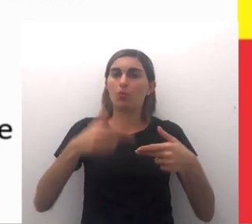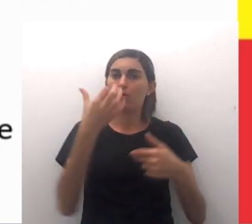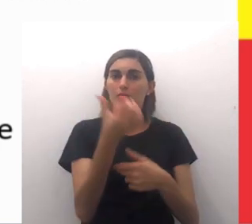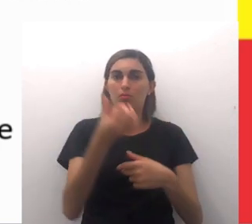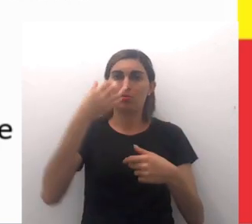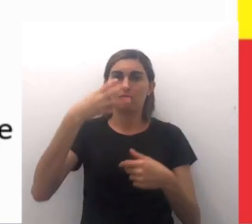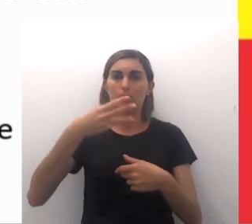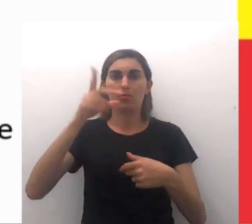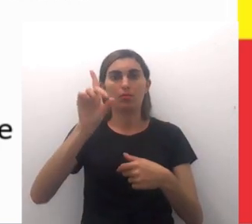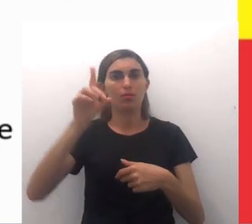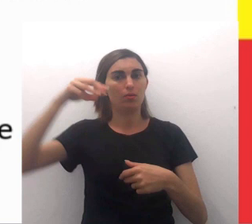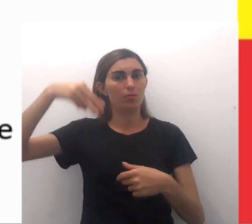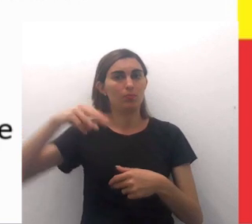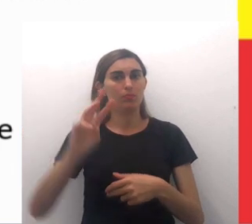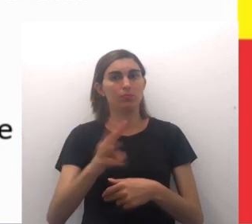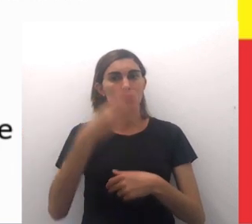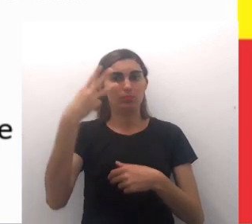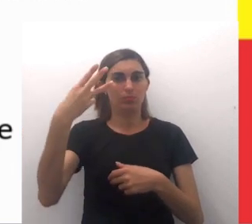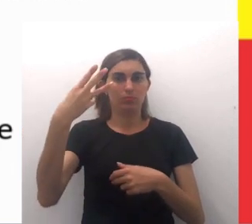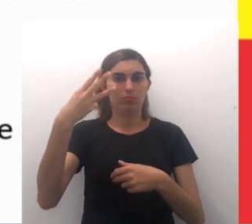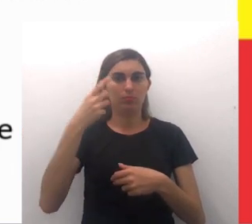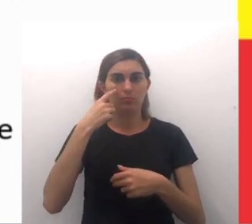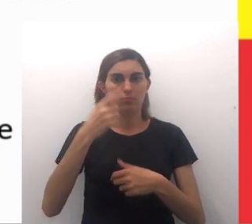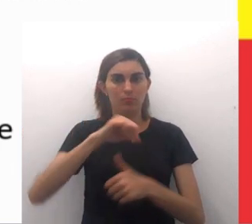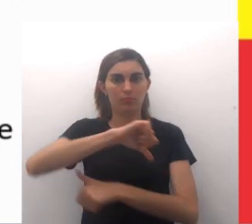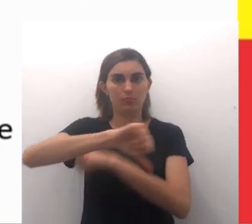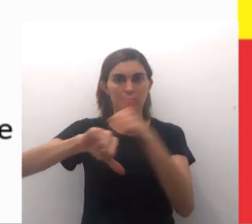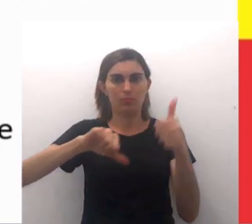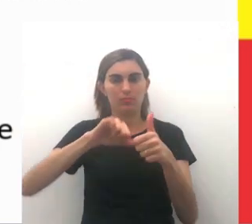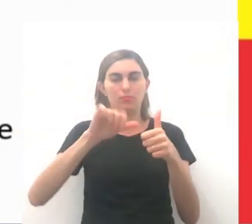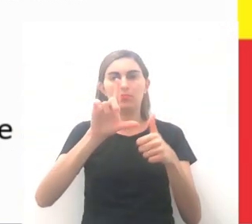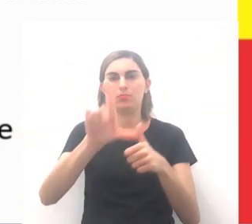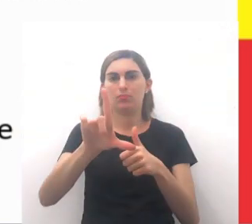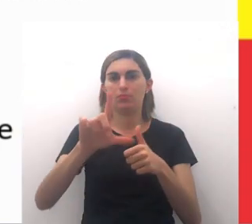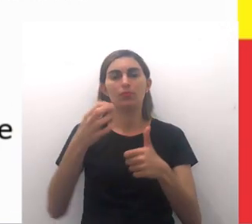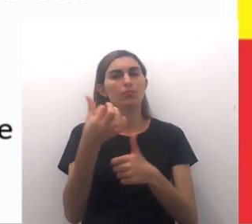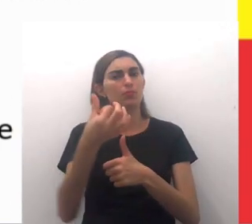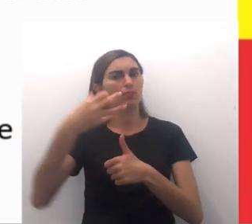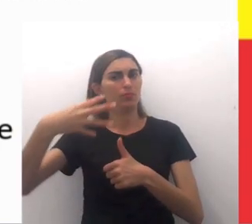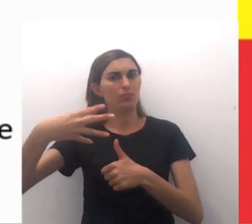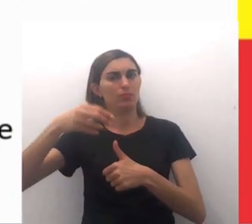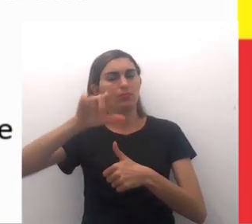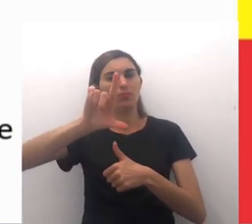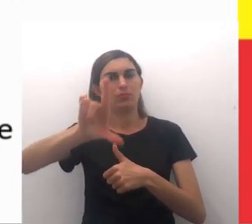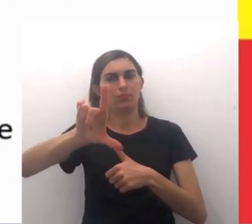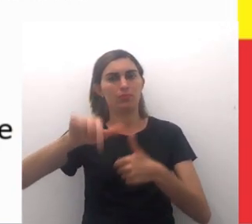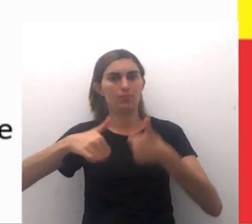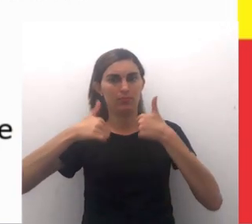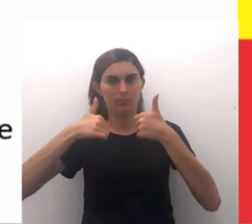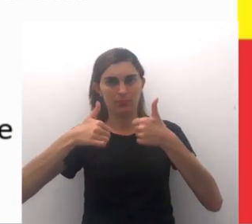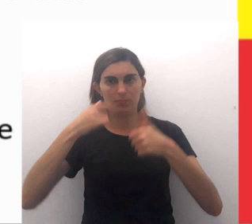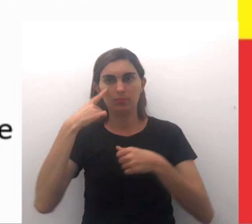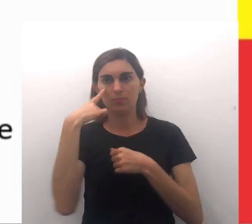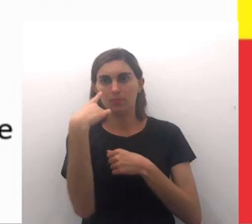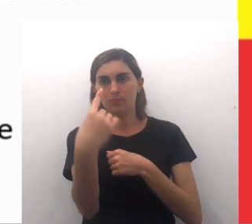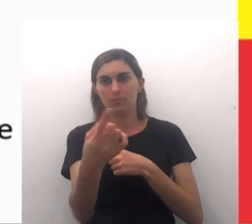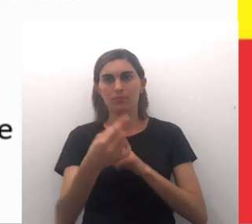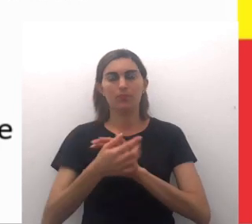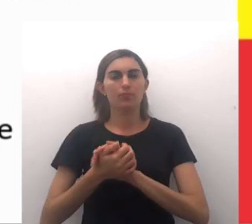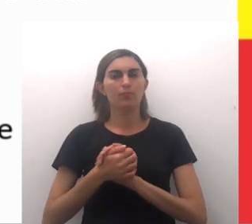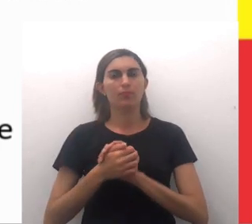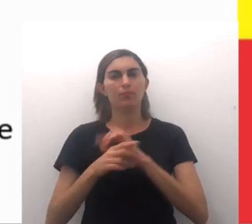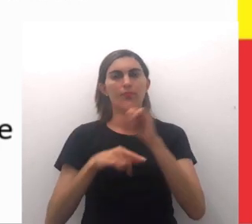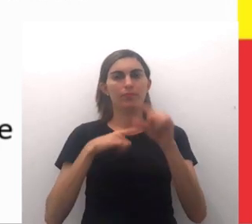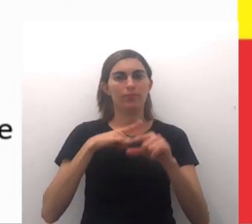igual a 64 decímetro cúbico. Transformando para litro, 64 litros. Beleza? Veja aí